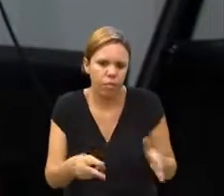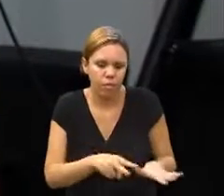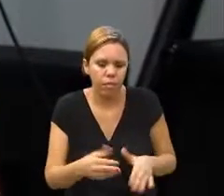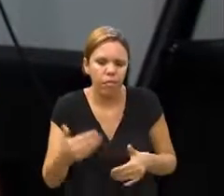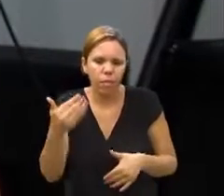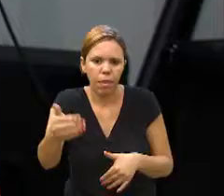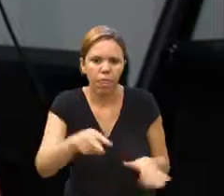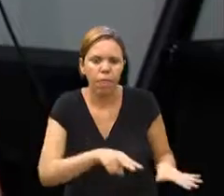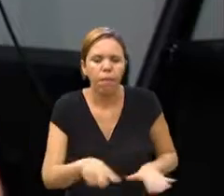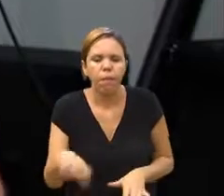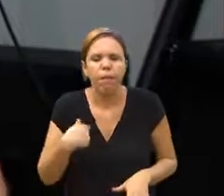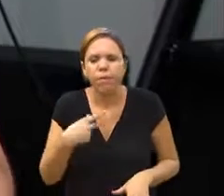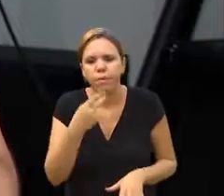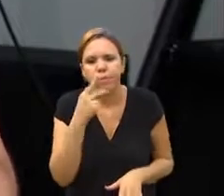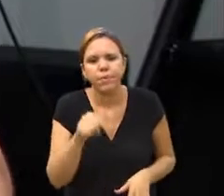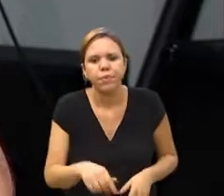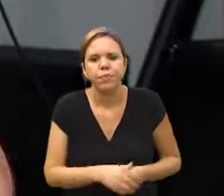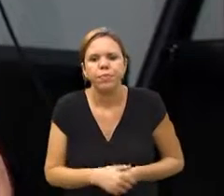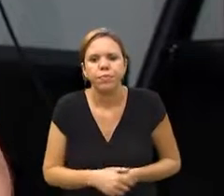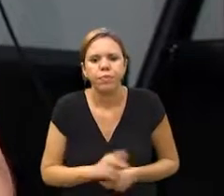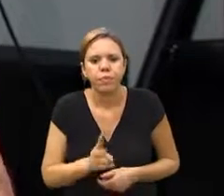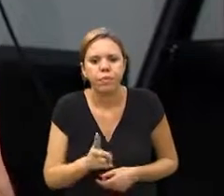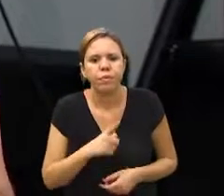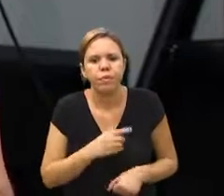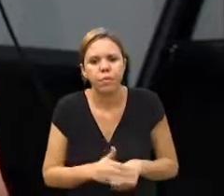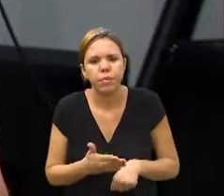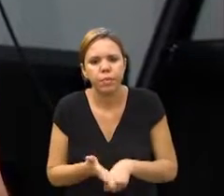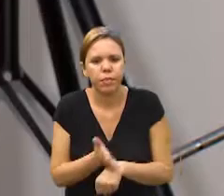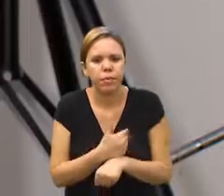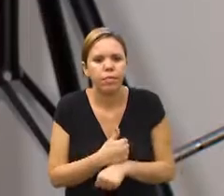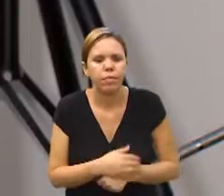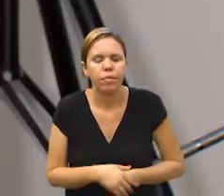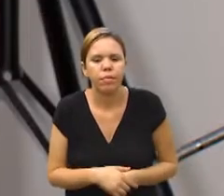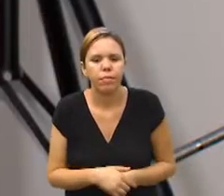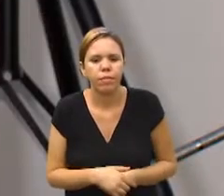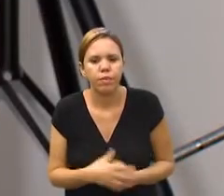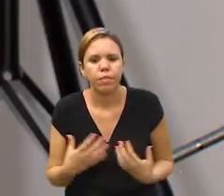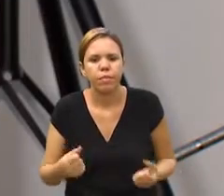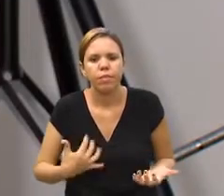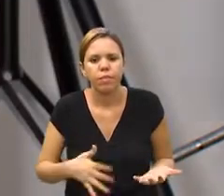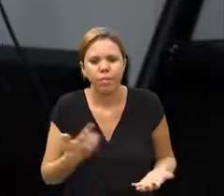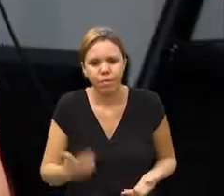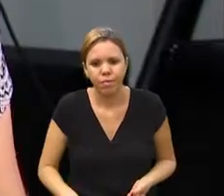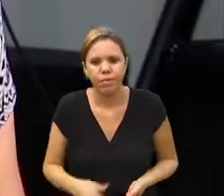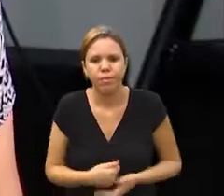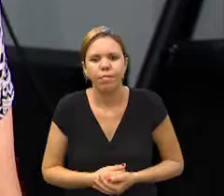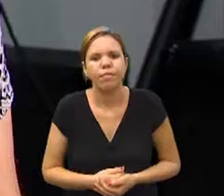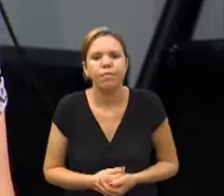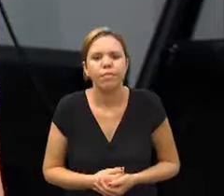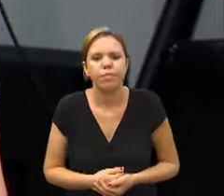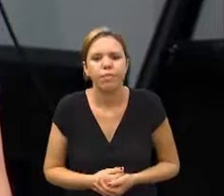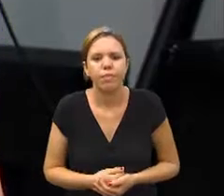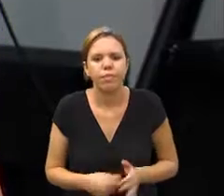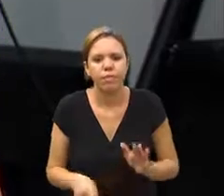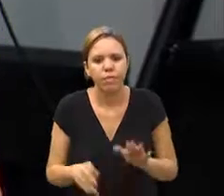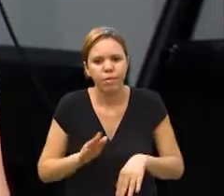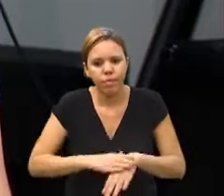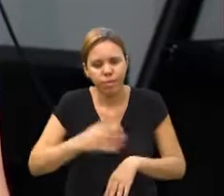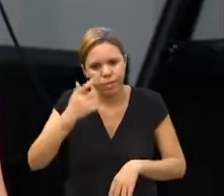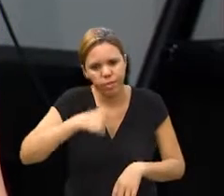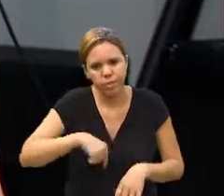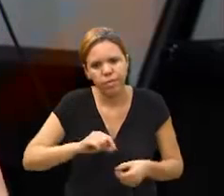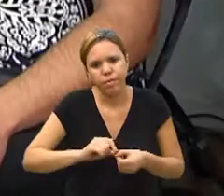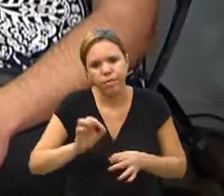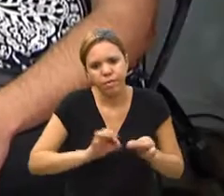semana que vem, que eu estava falando, sempre tem um ensaio antes, né? Vamos tocar mais uma? Vamos tocar mais uma, essa música é minha. Pô, que